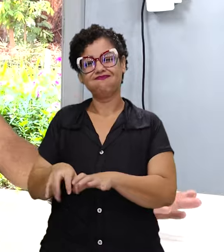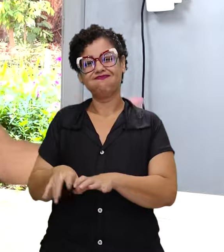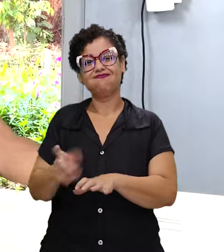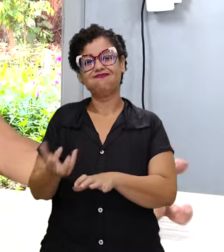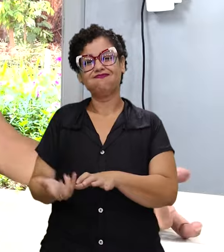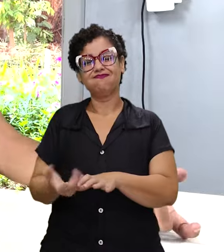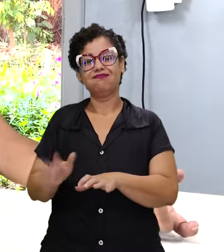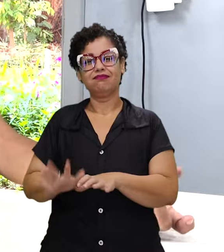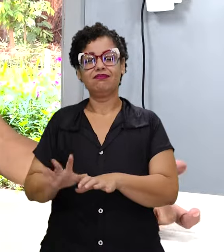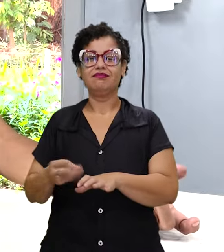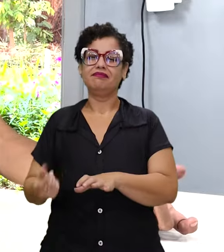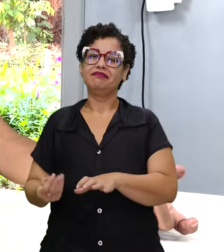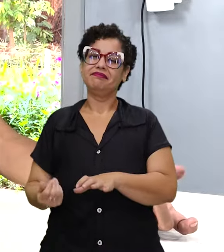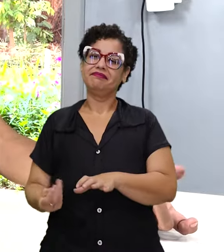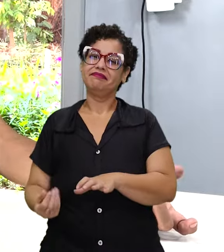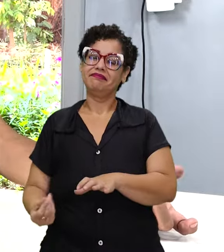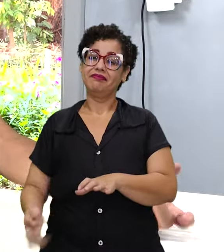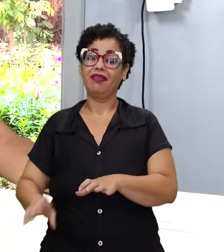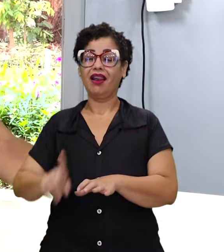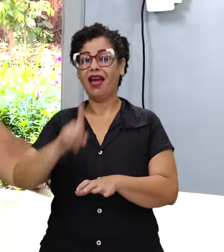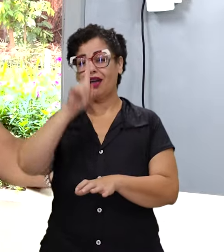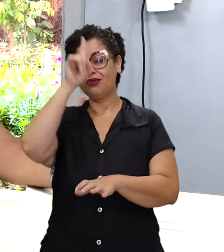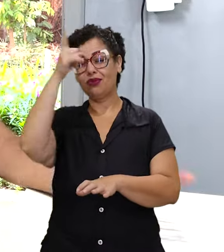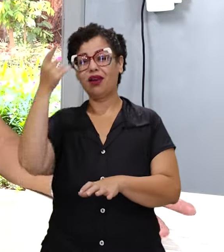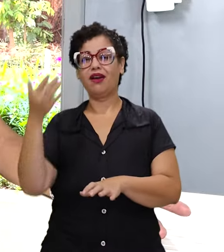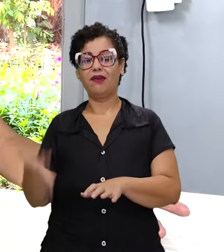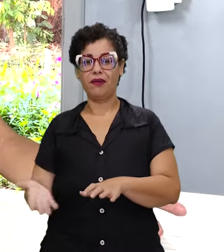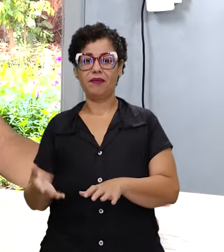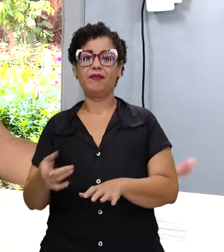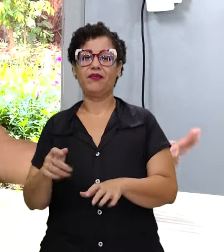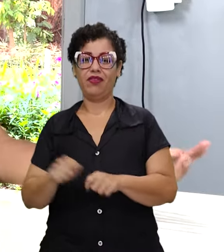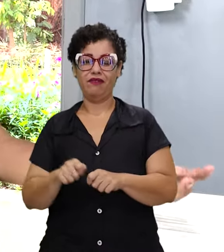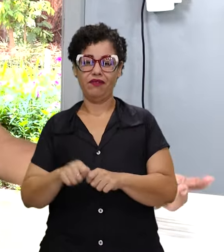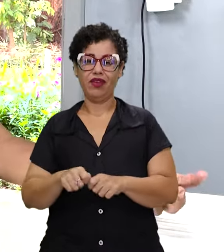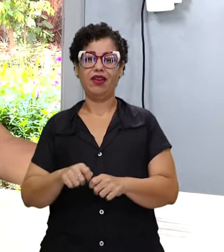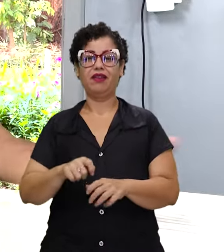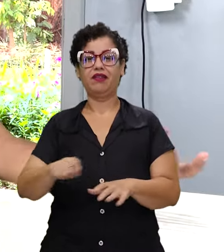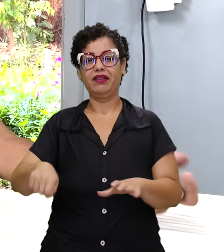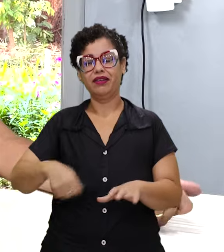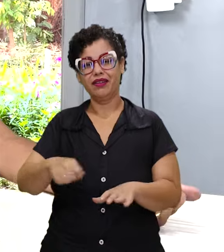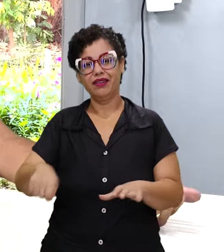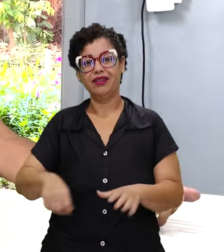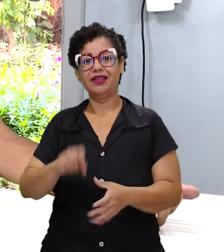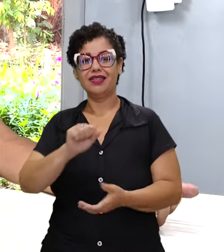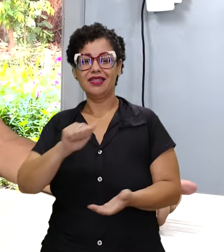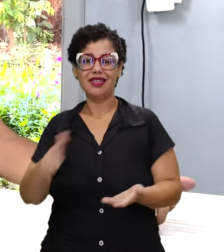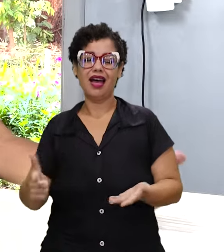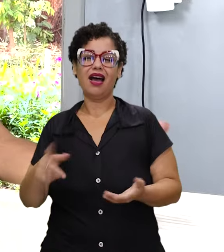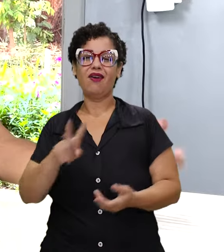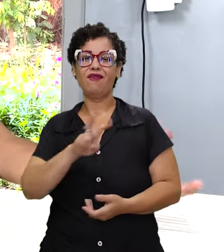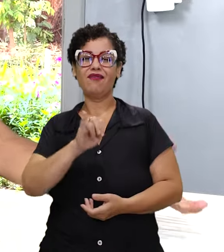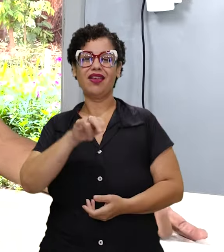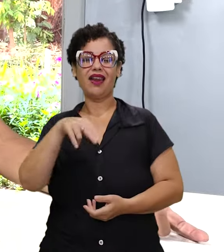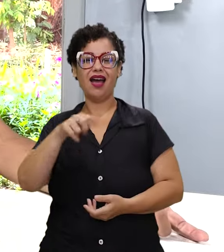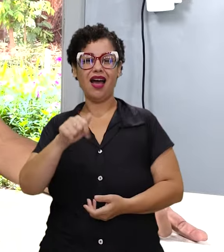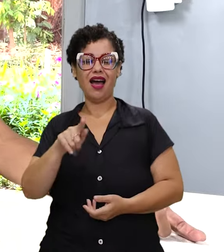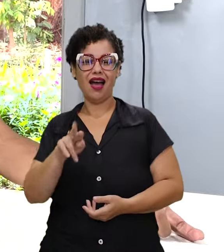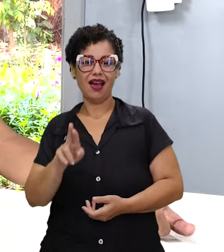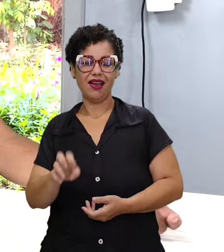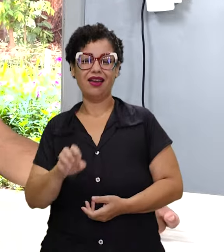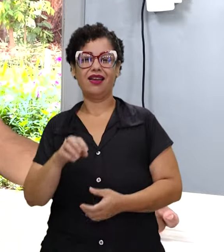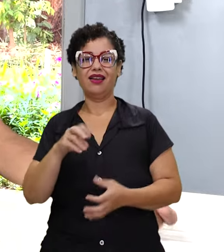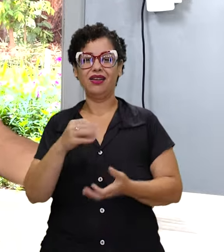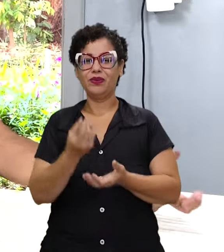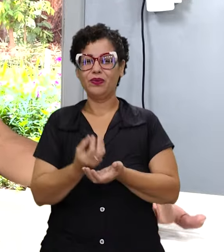né? Todo o processo é muito natural. É feito com a cozinha. É com sal, com vinagre, com